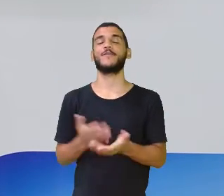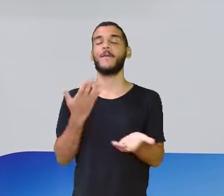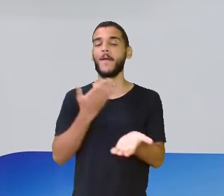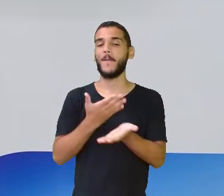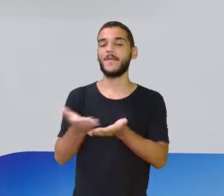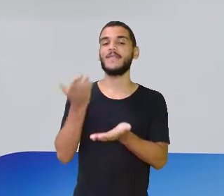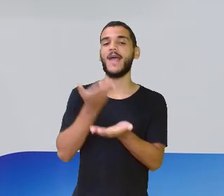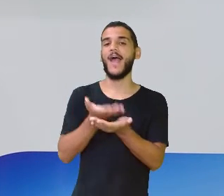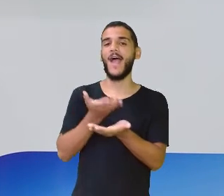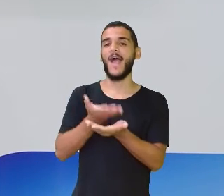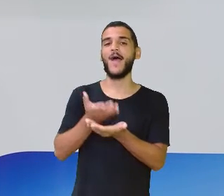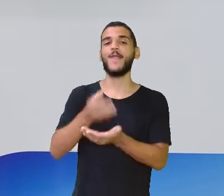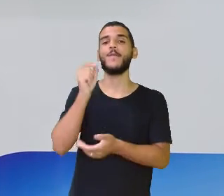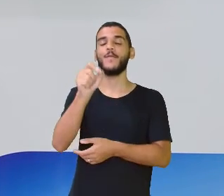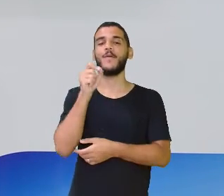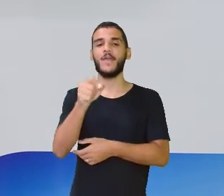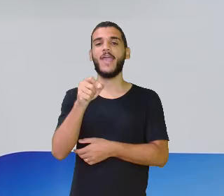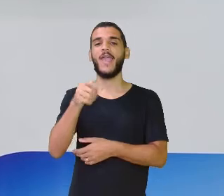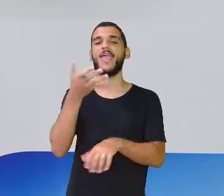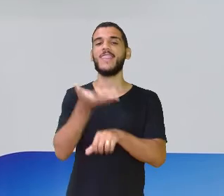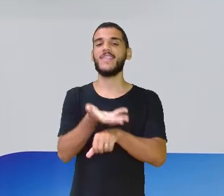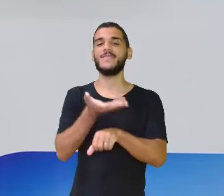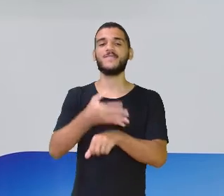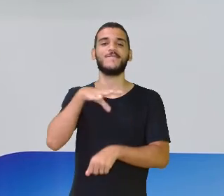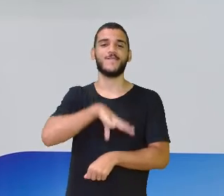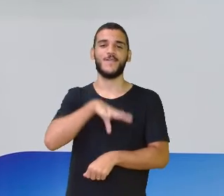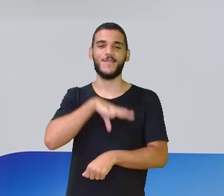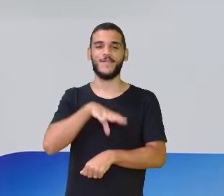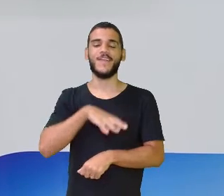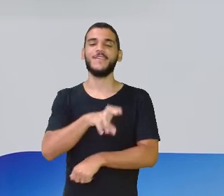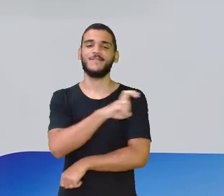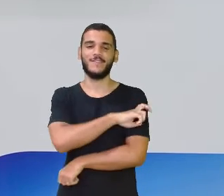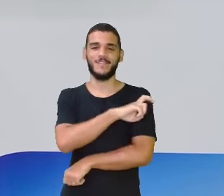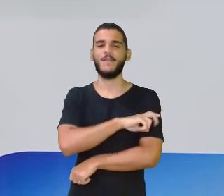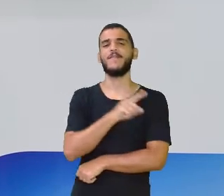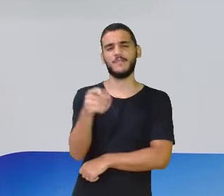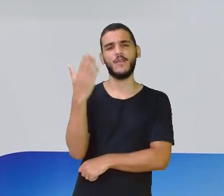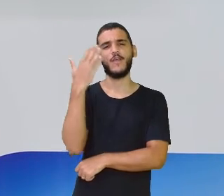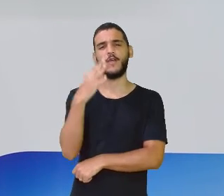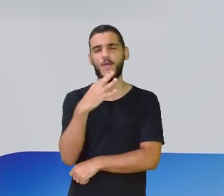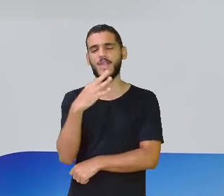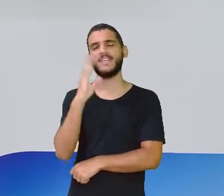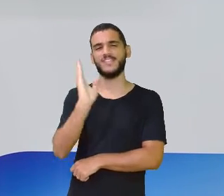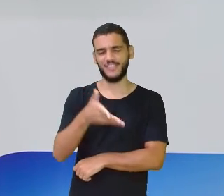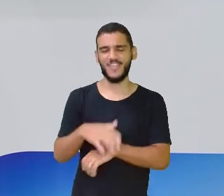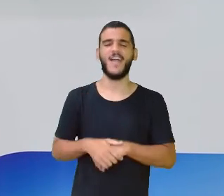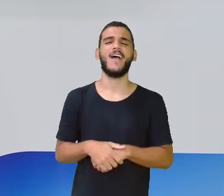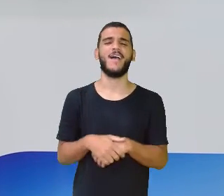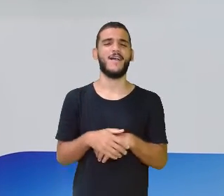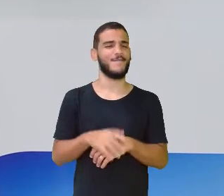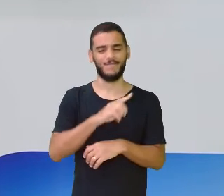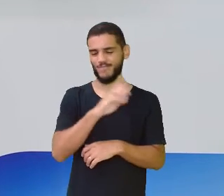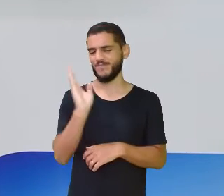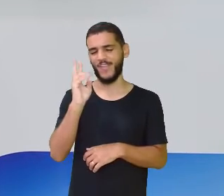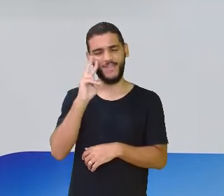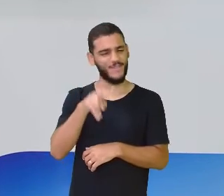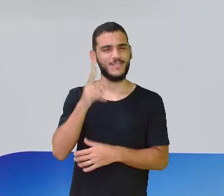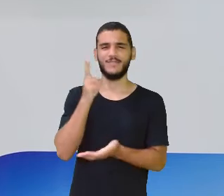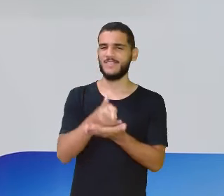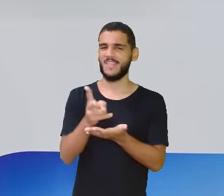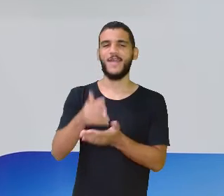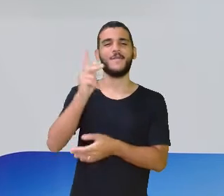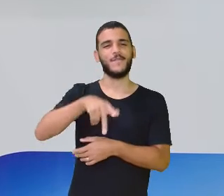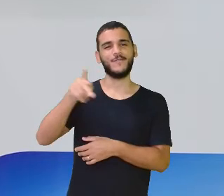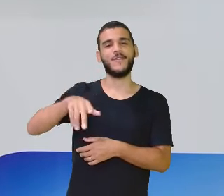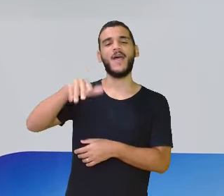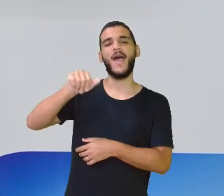mais uma aula de língua portuguesa para os quintos anos. Você já me conhece, não é? Já sou uma figurinha conhecida de vocês, professora